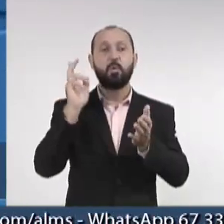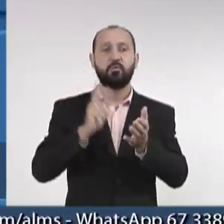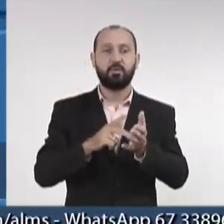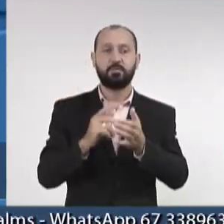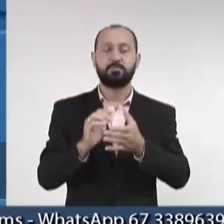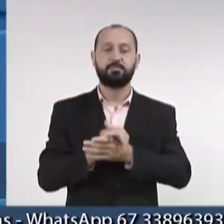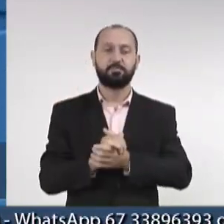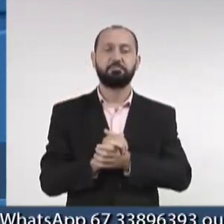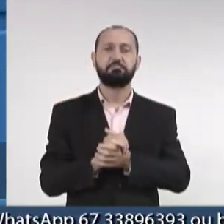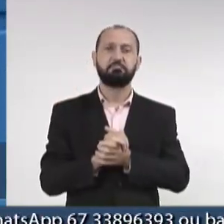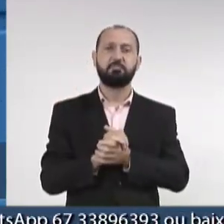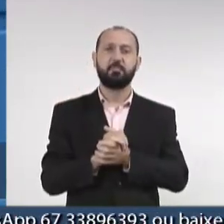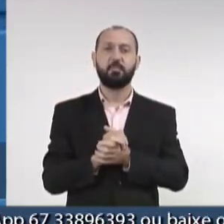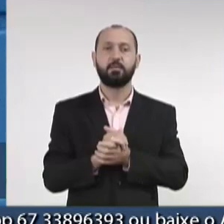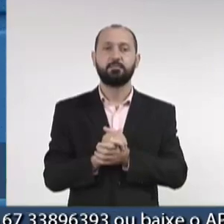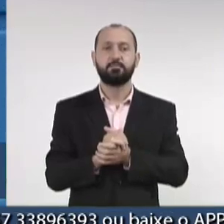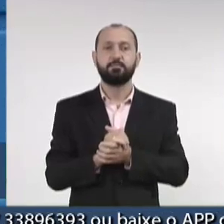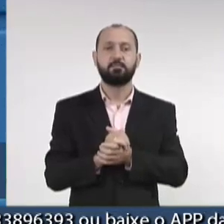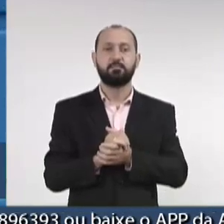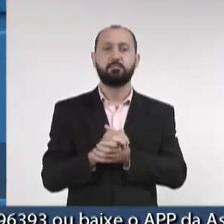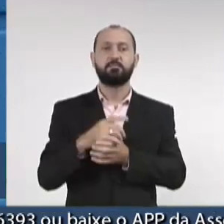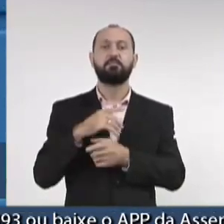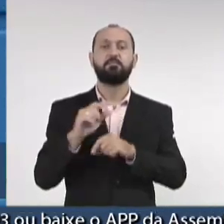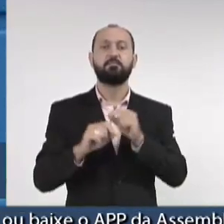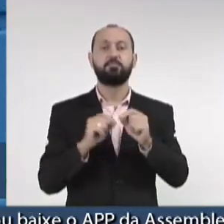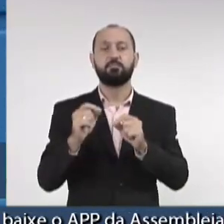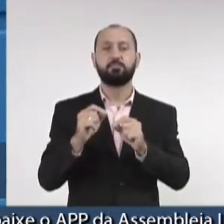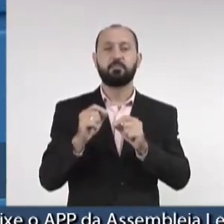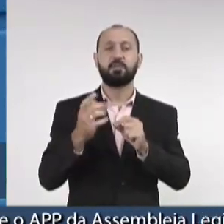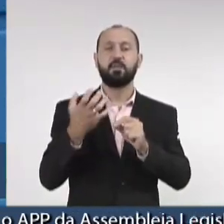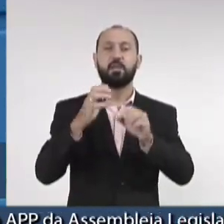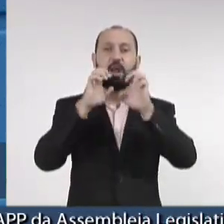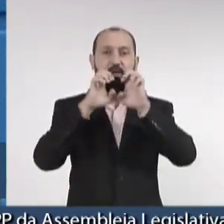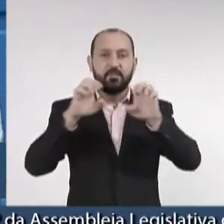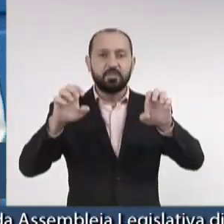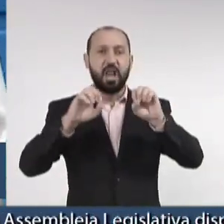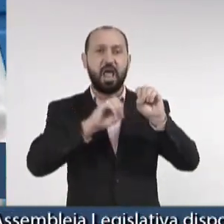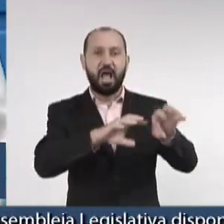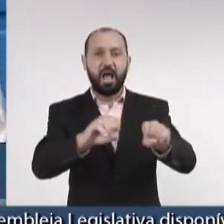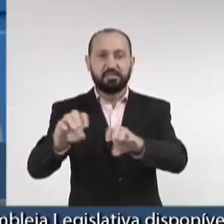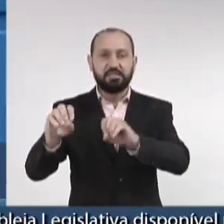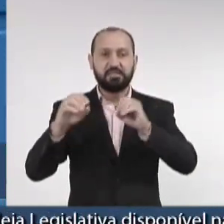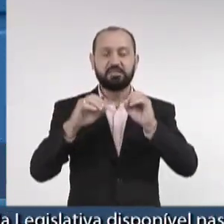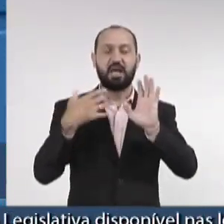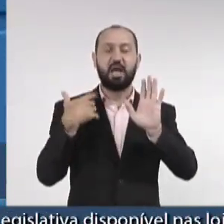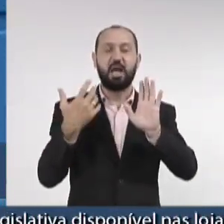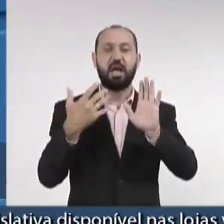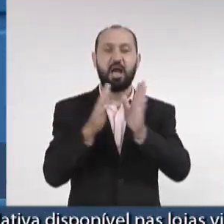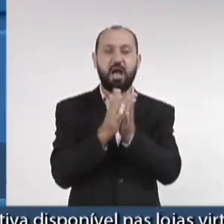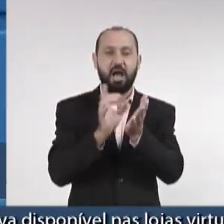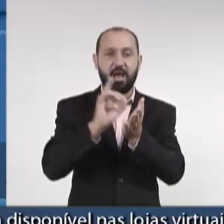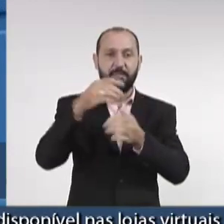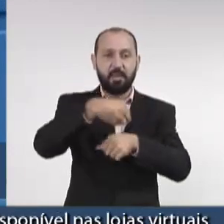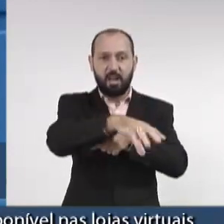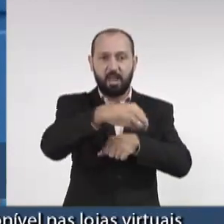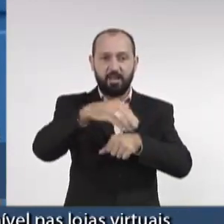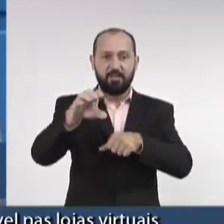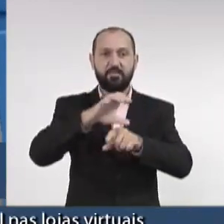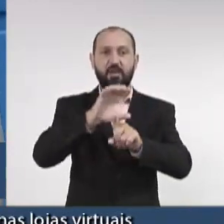os proprietários cujas terras estejam invadidas. Porque a grande maioria, principalmente daquelas